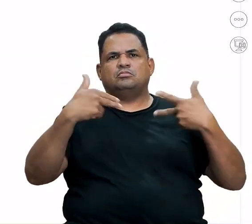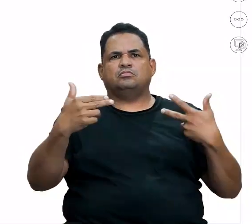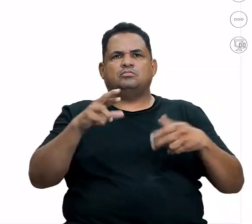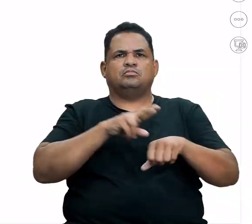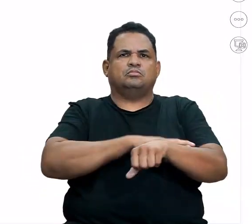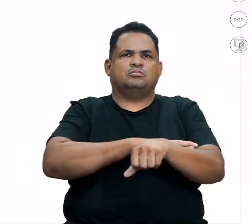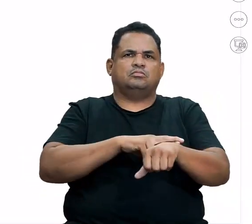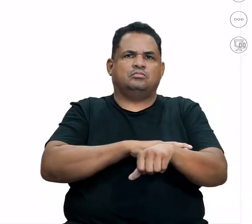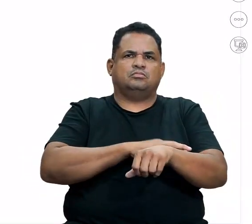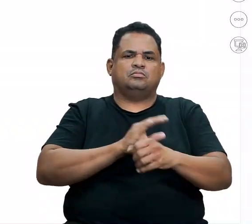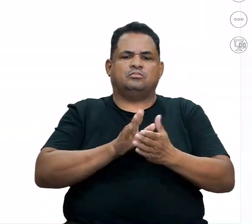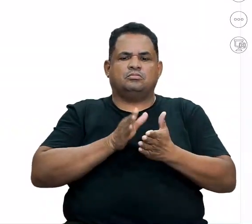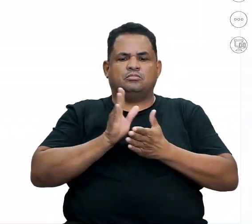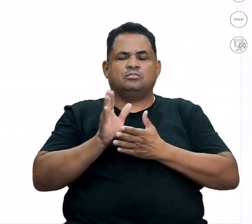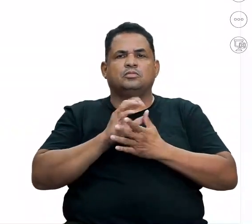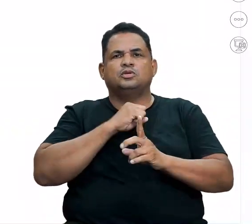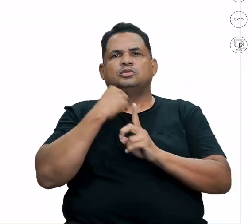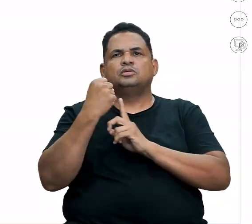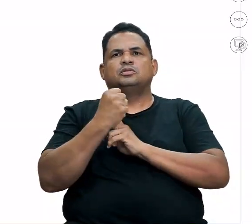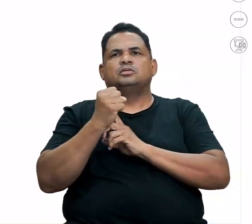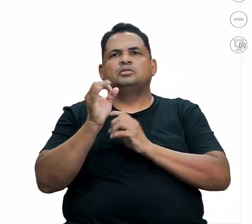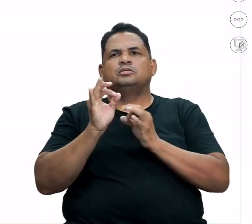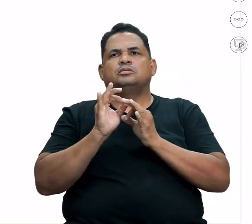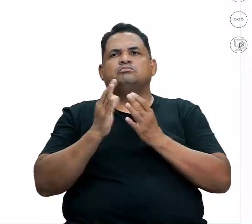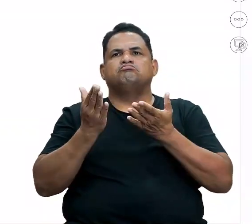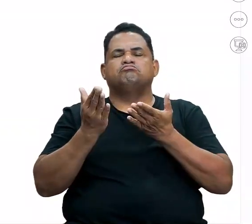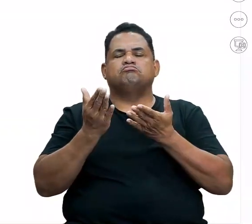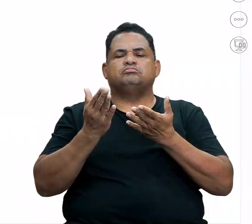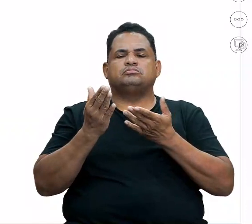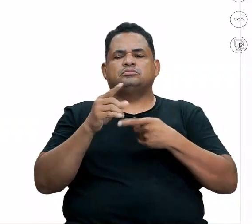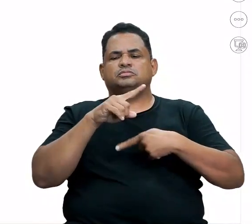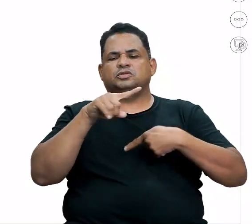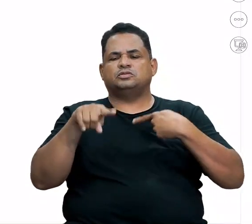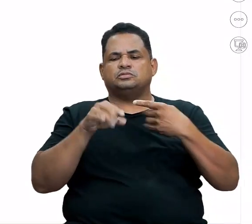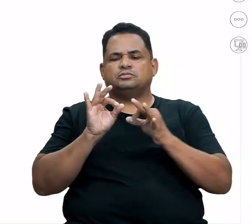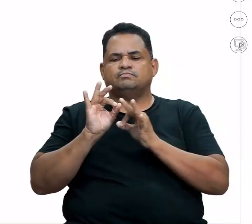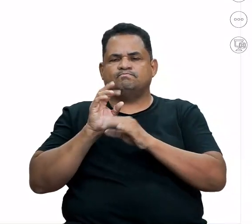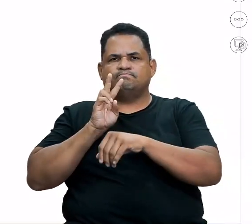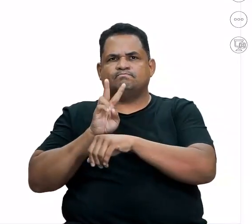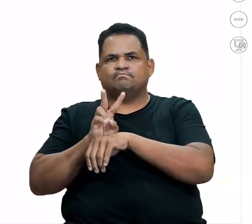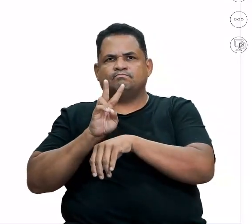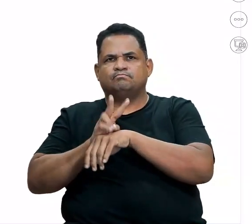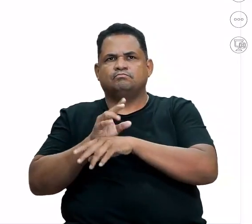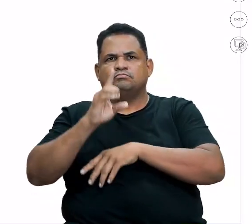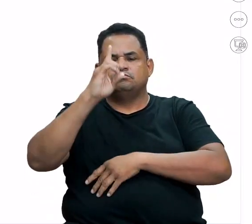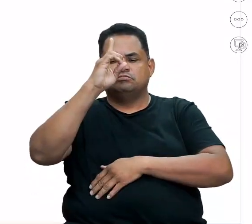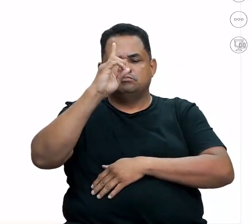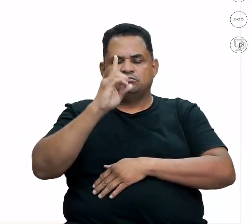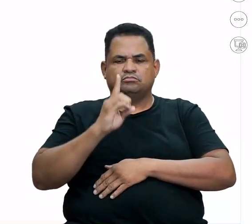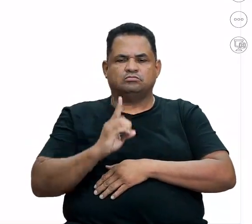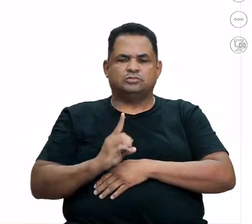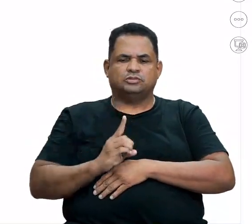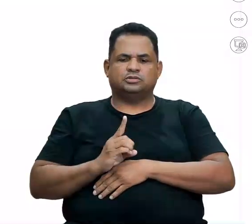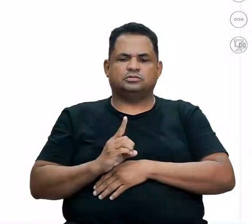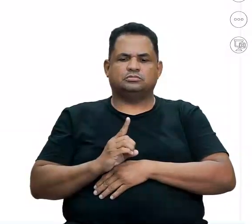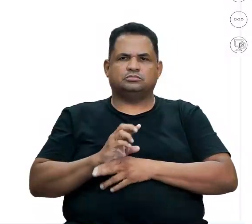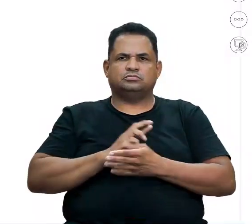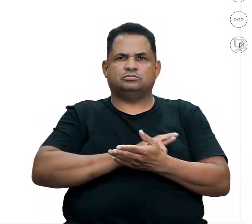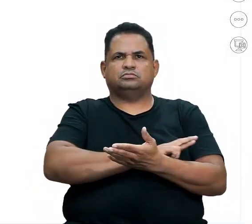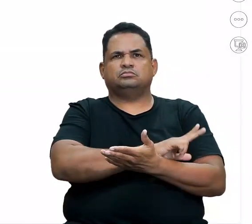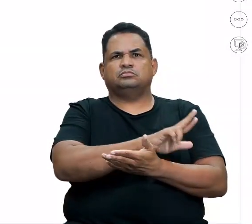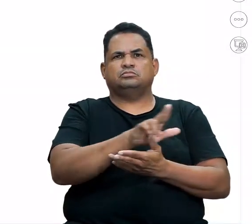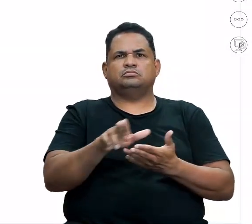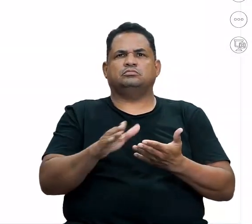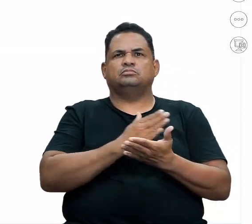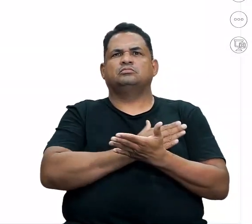Raças e segmentos sociais, agindo de modo a preservar o direito à diversidade. Então, para iniciar,